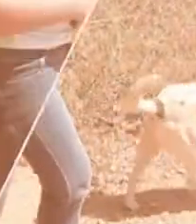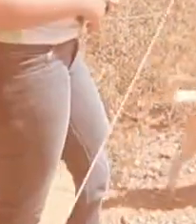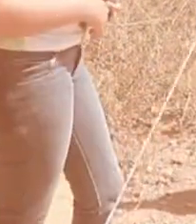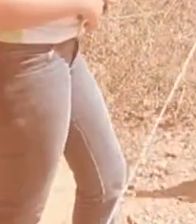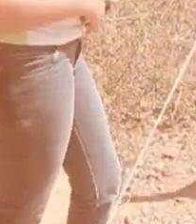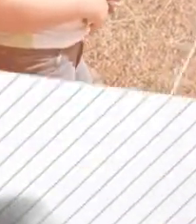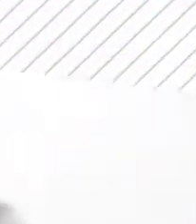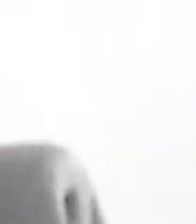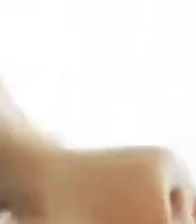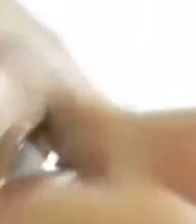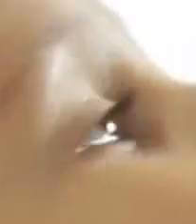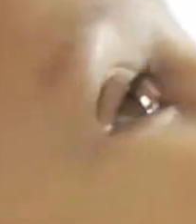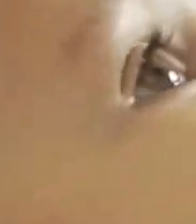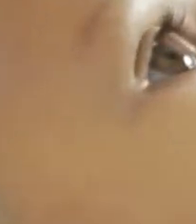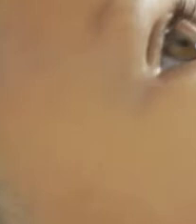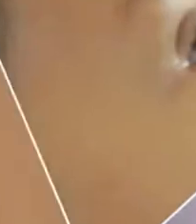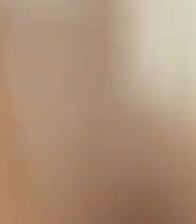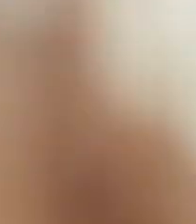Música